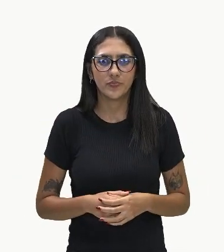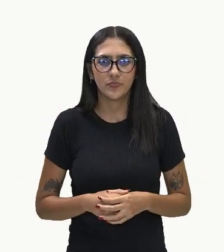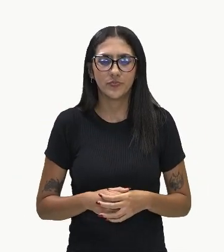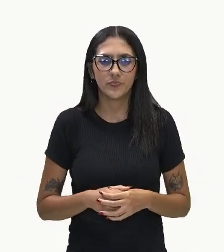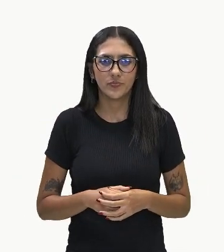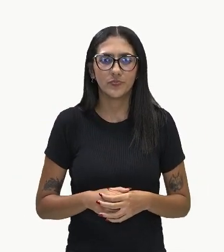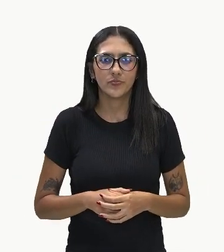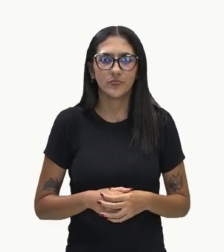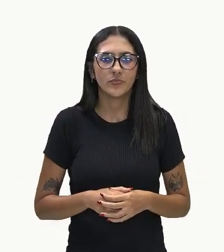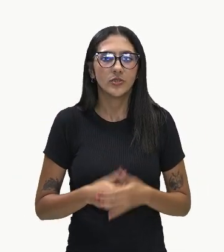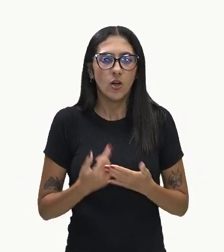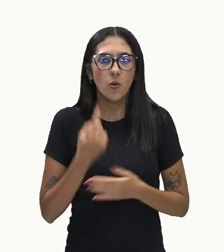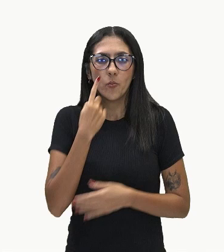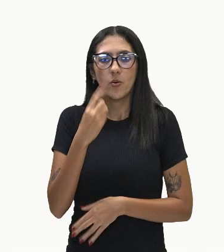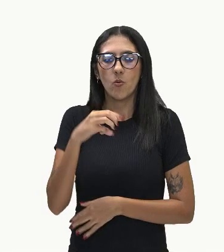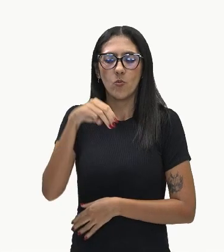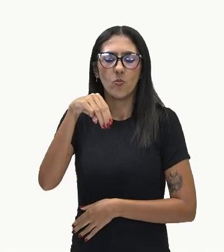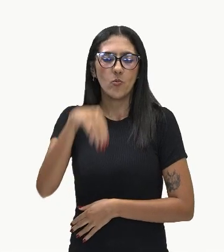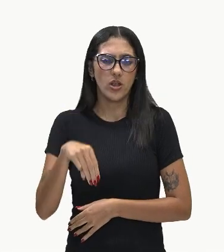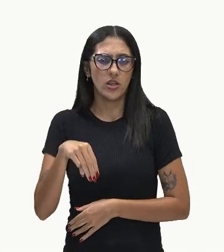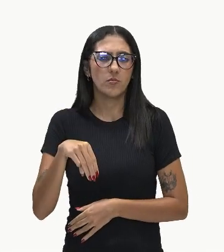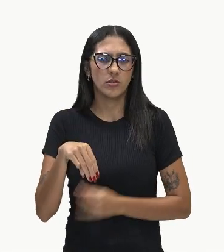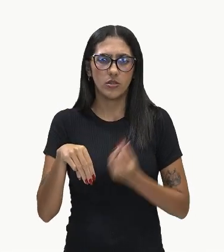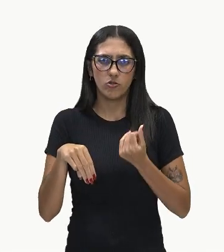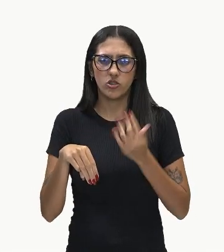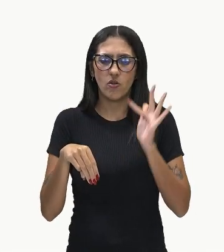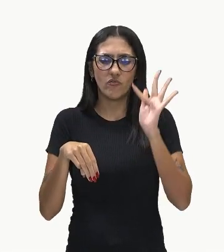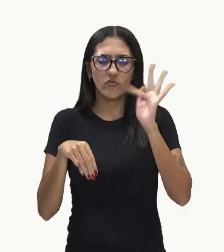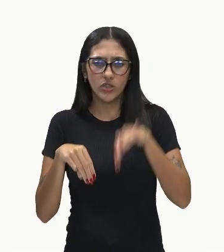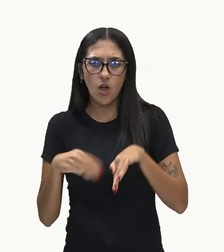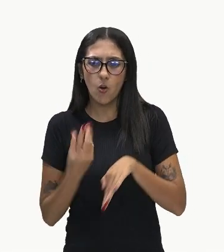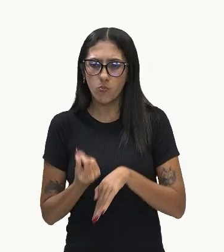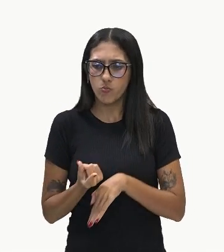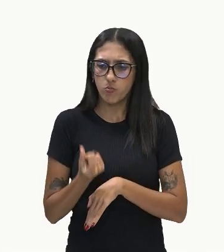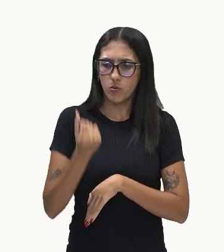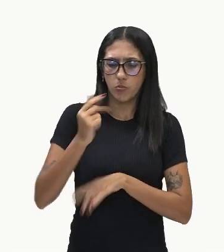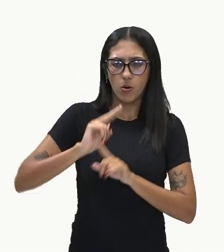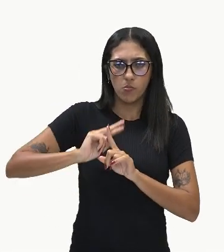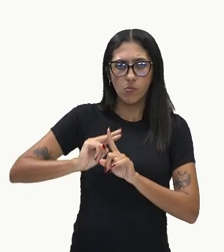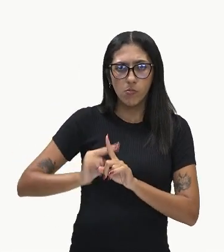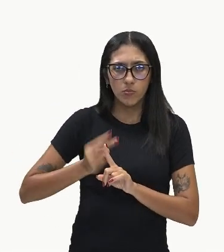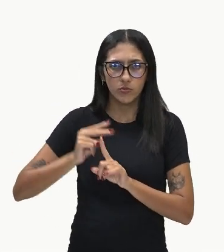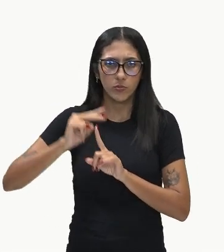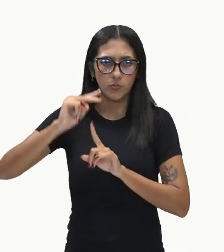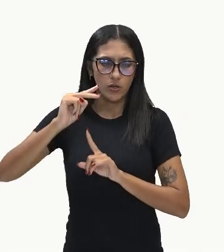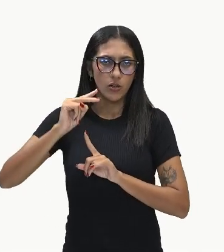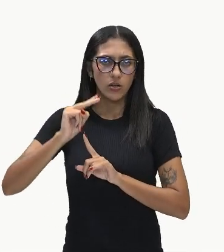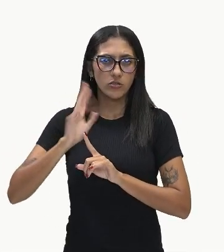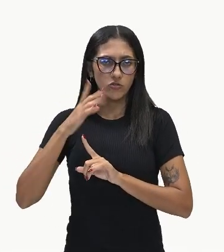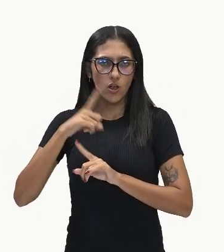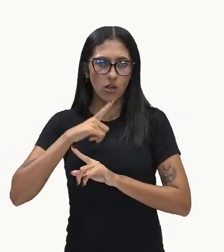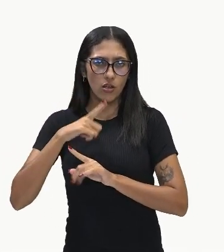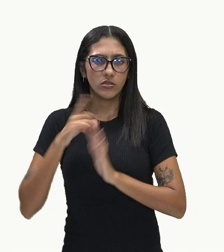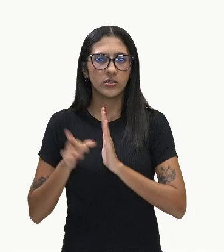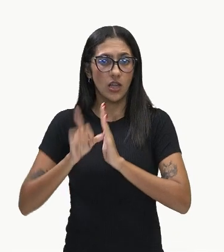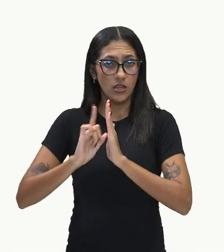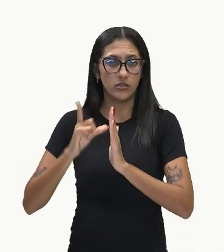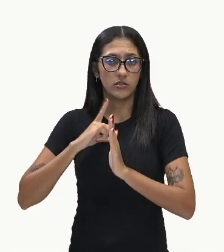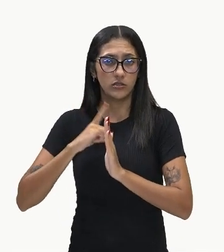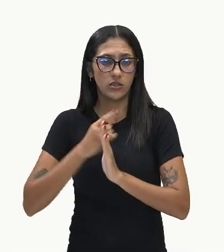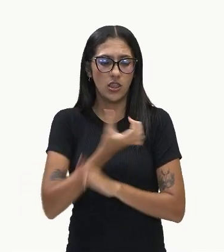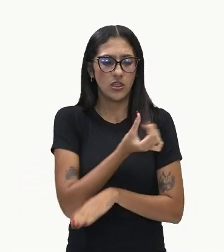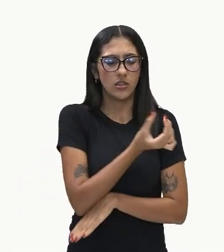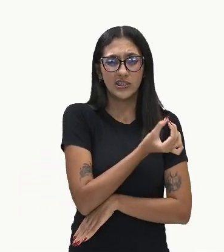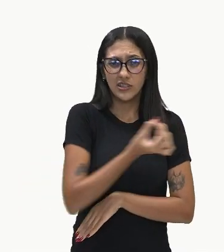o montante, ou seja, o total, o que ela aplicou, que é os 600, mais o que